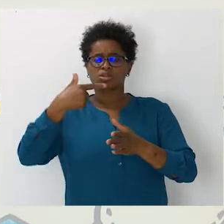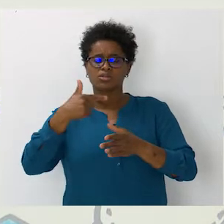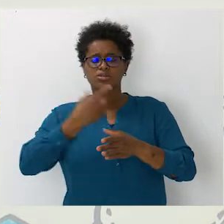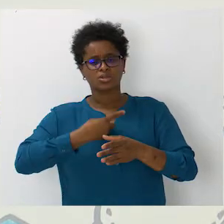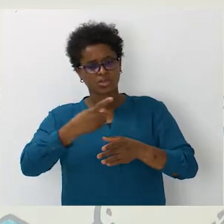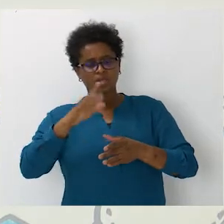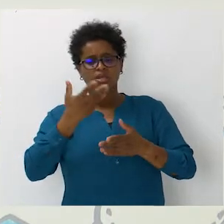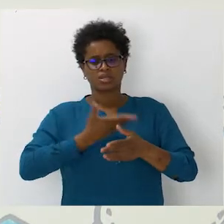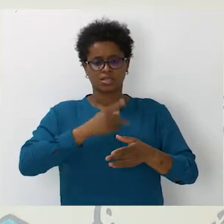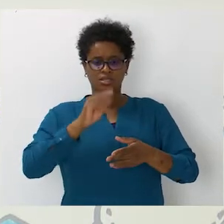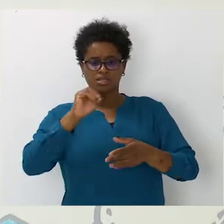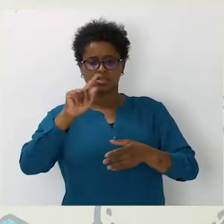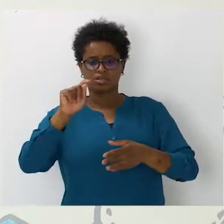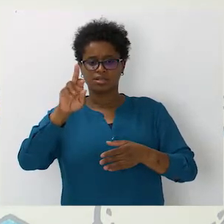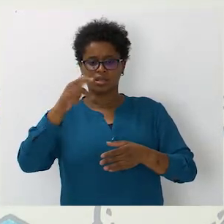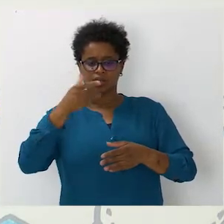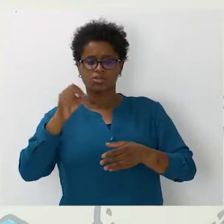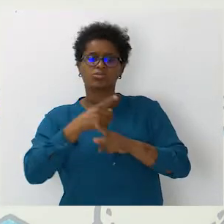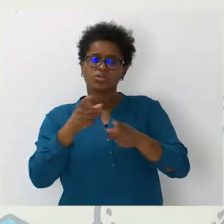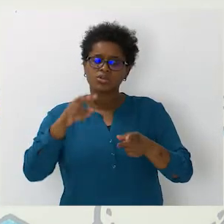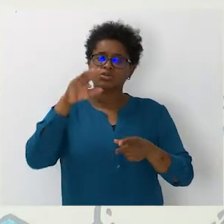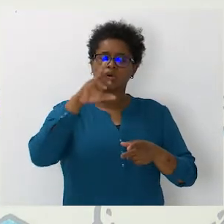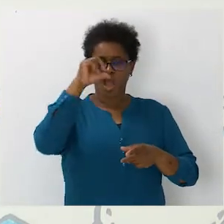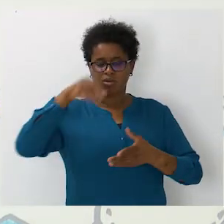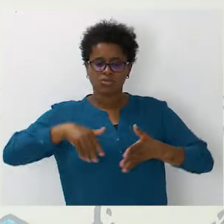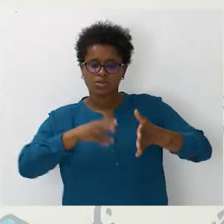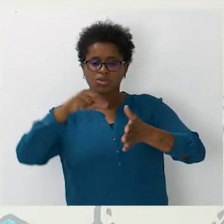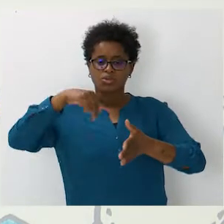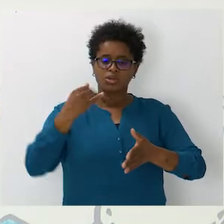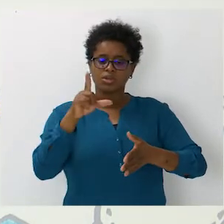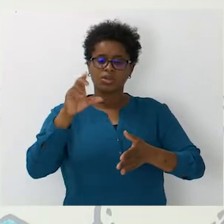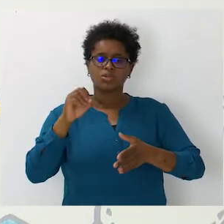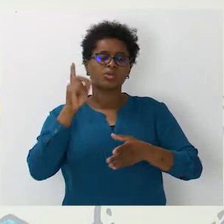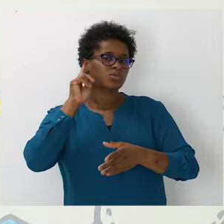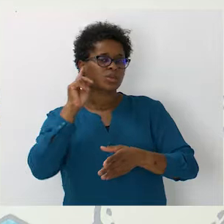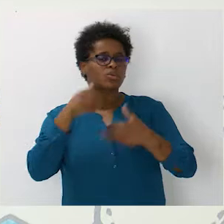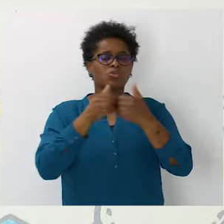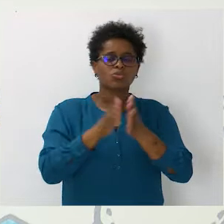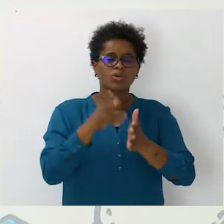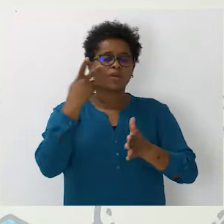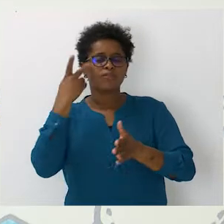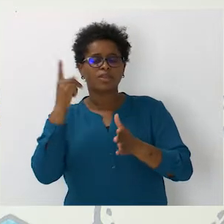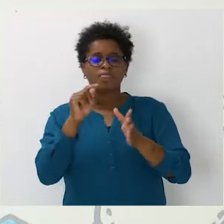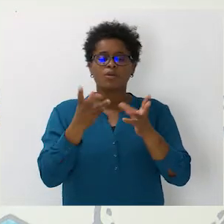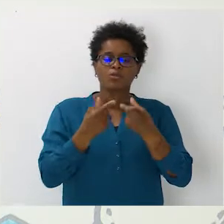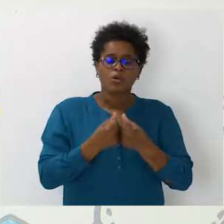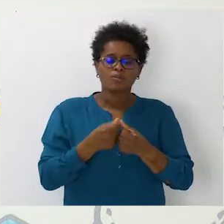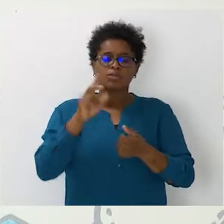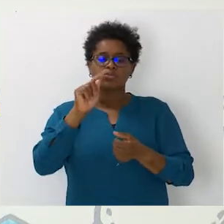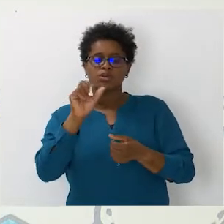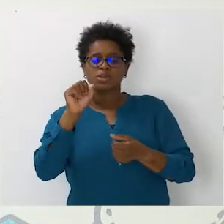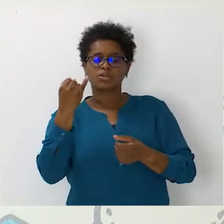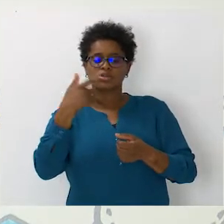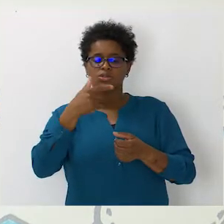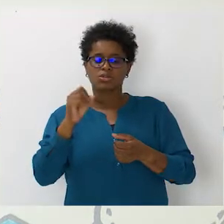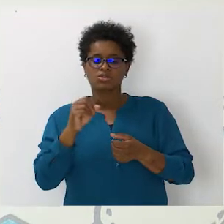Por isso que o Rio Nilo é importante. Toda a vida econômica no